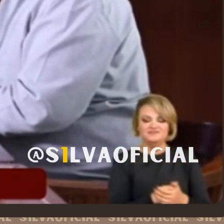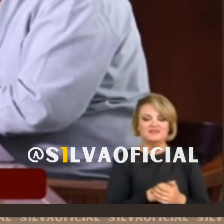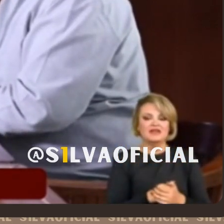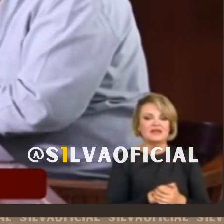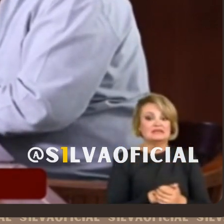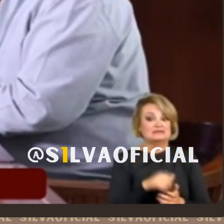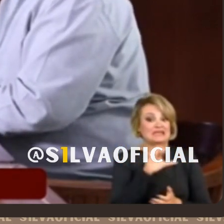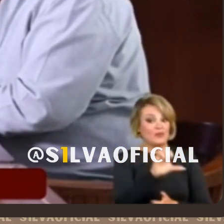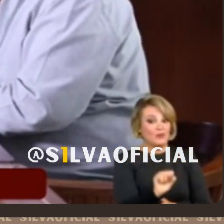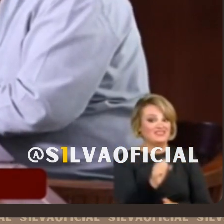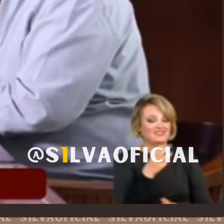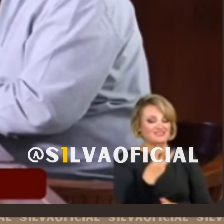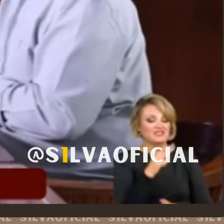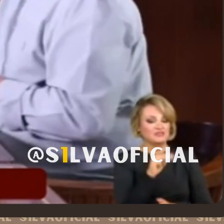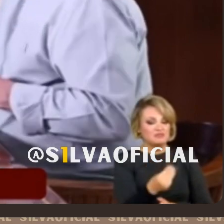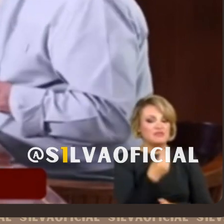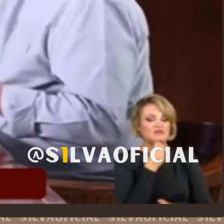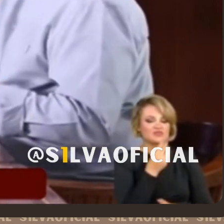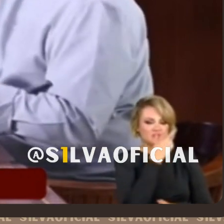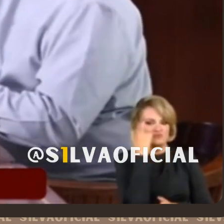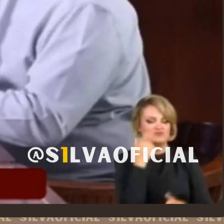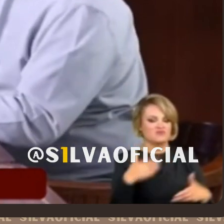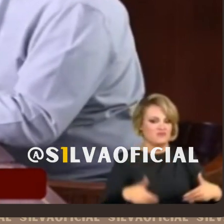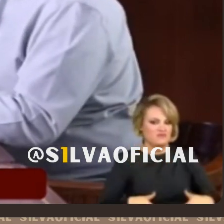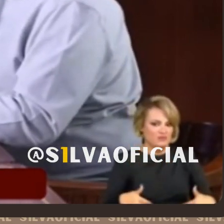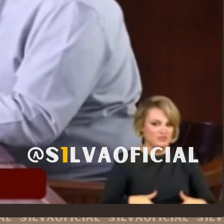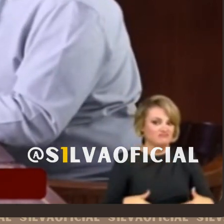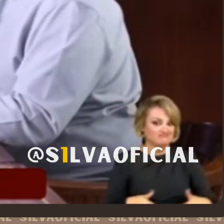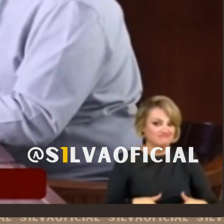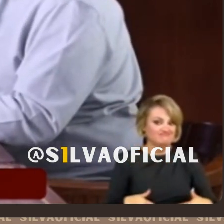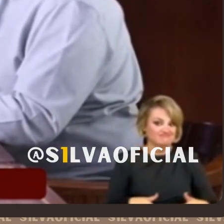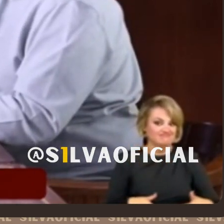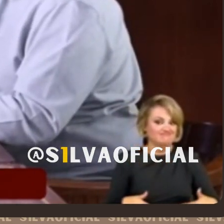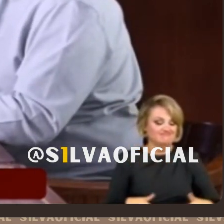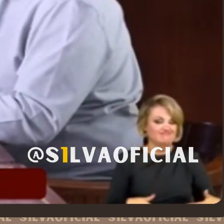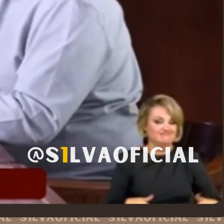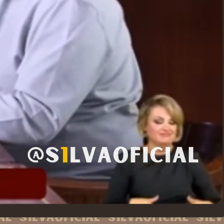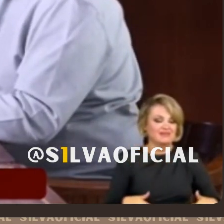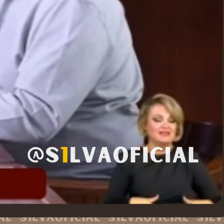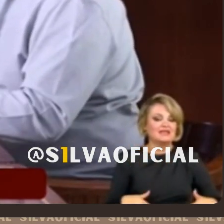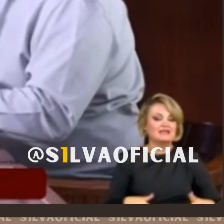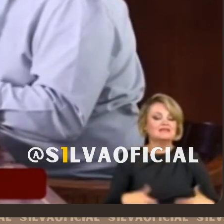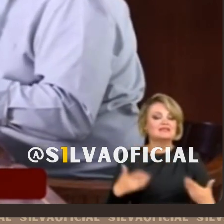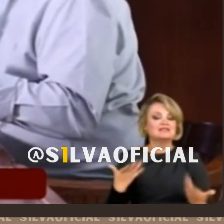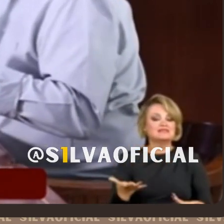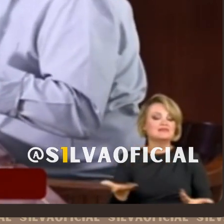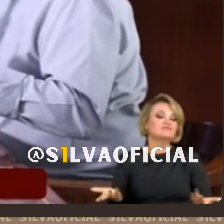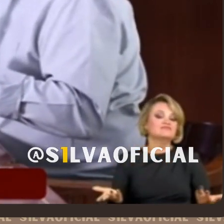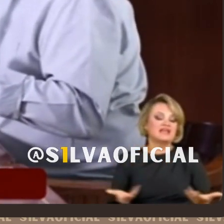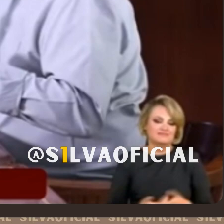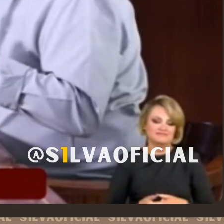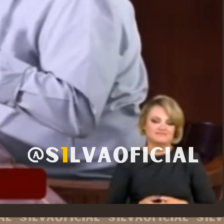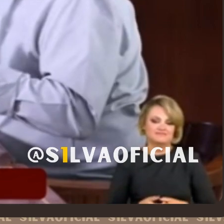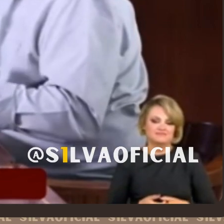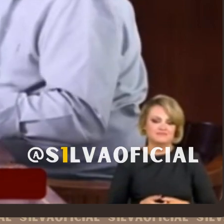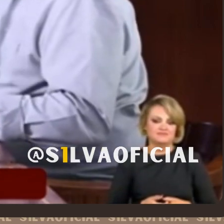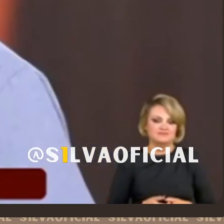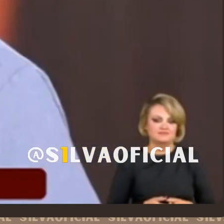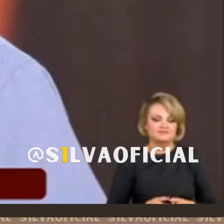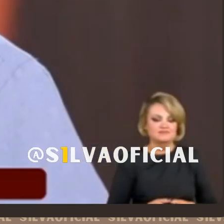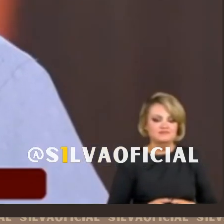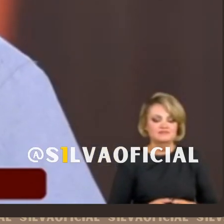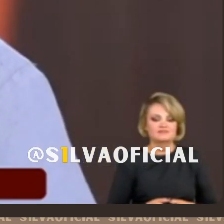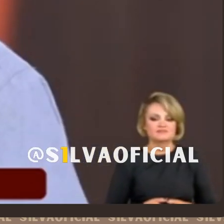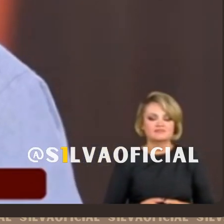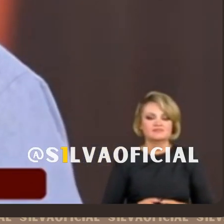importante agora, né, tratar disso, né? Ô Shoa, você quer ver o grau de pobreza